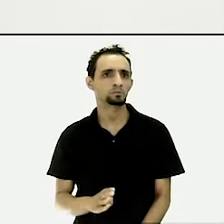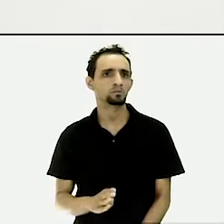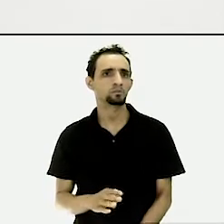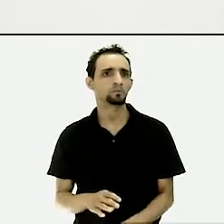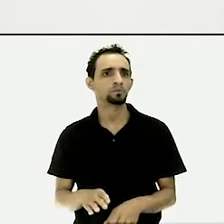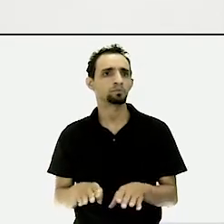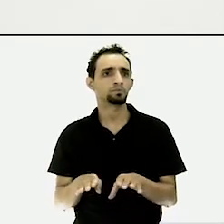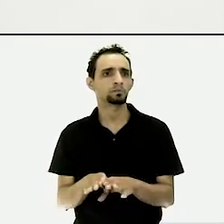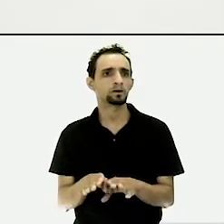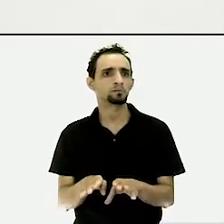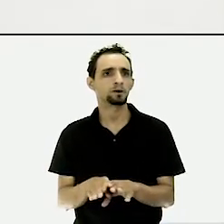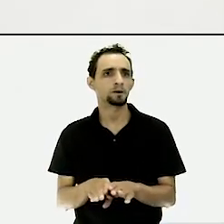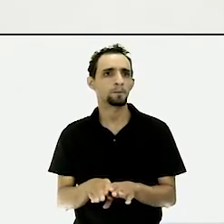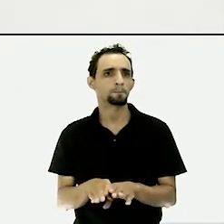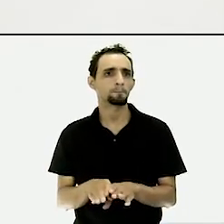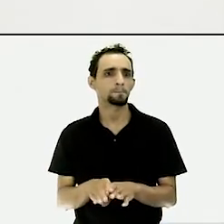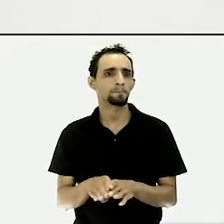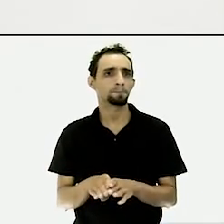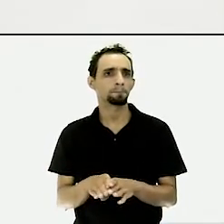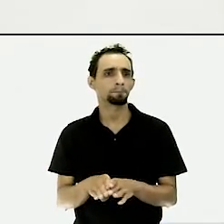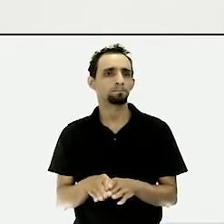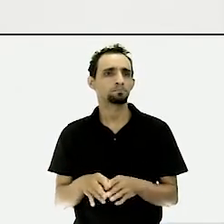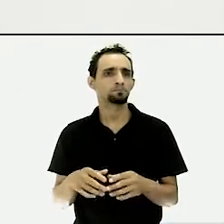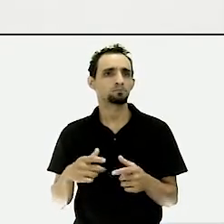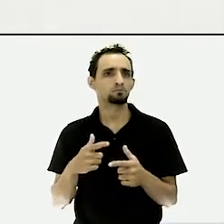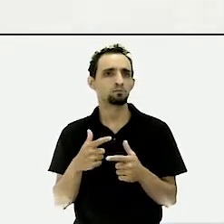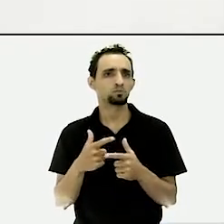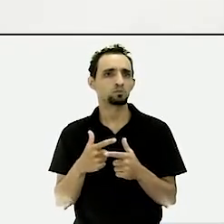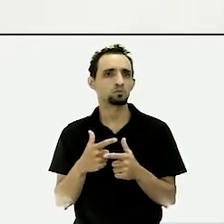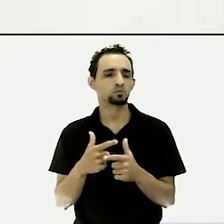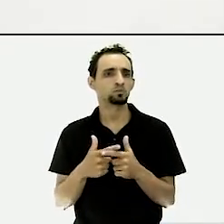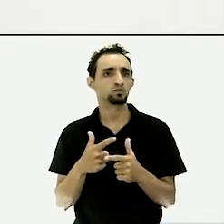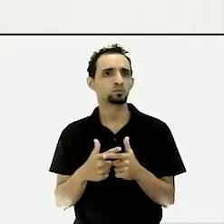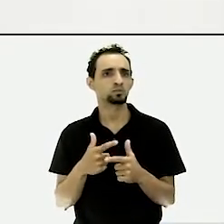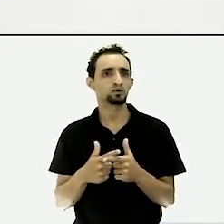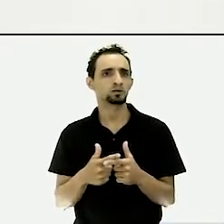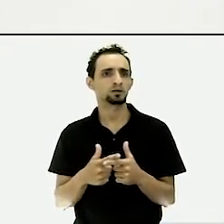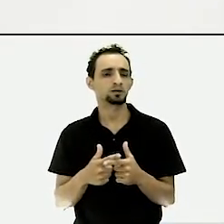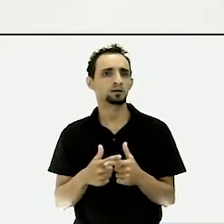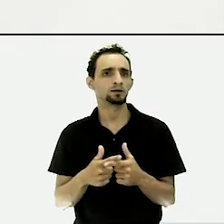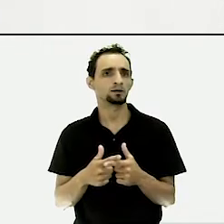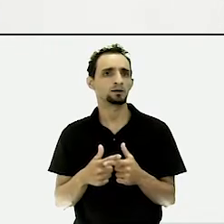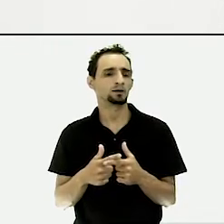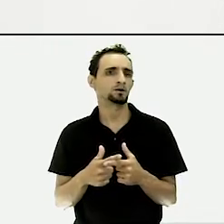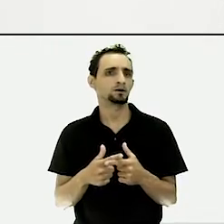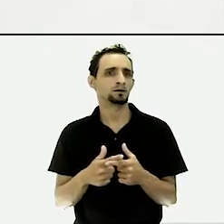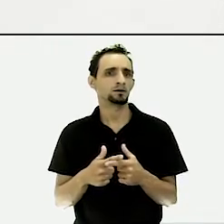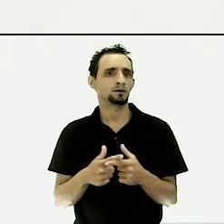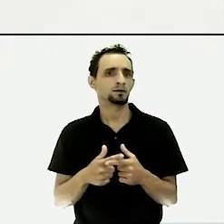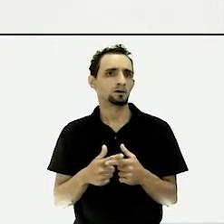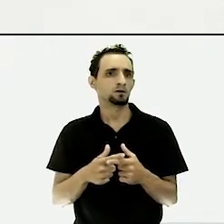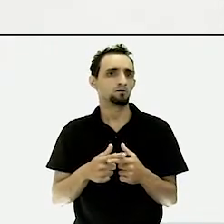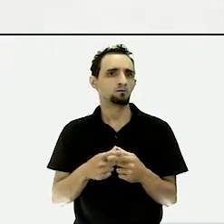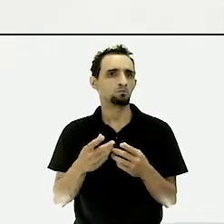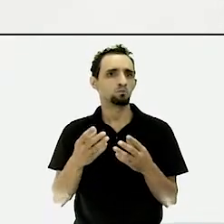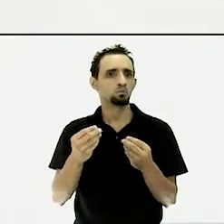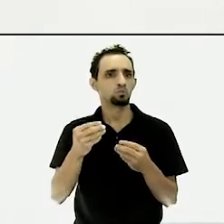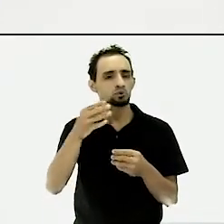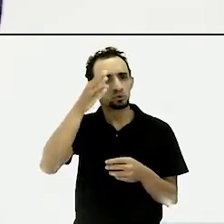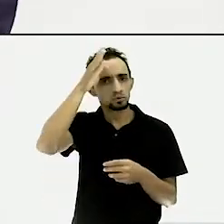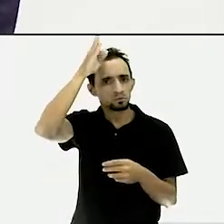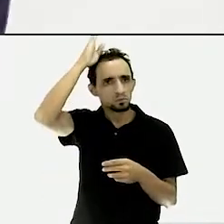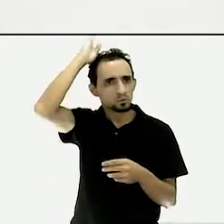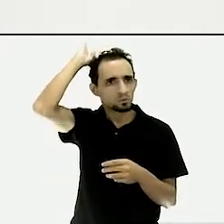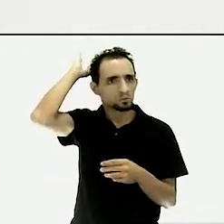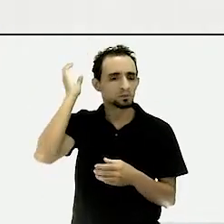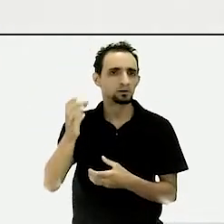instituição mais elogiada do país. Por isso que eu, nas semanas que antecederam aqui, nós cobramos aqui